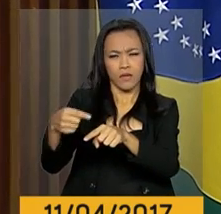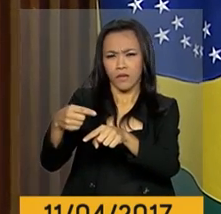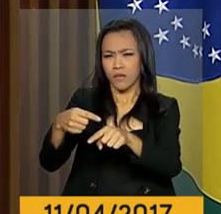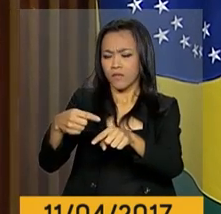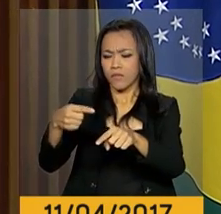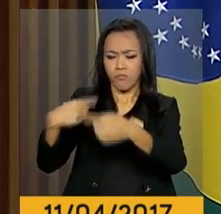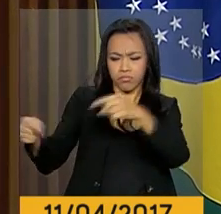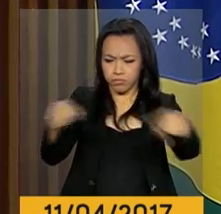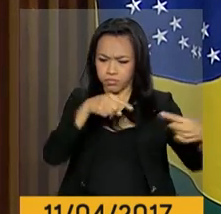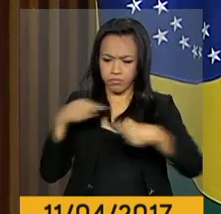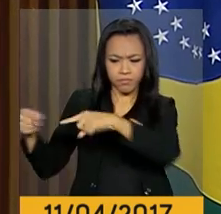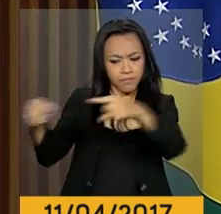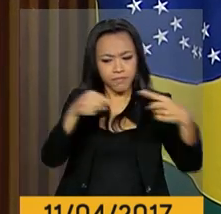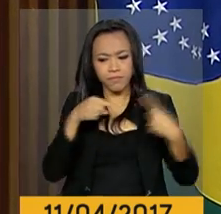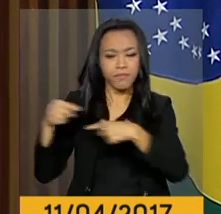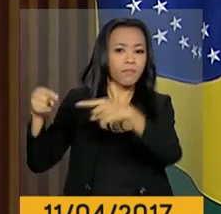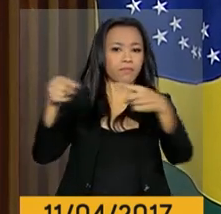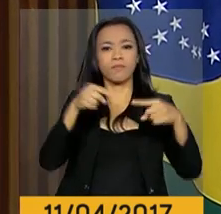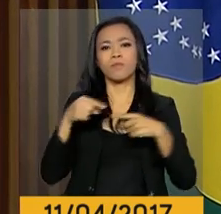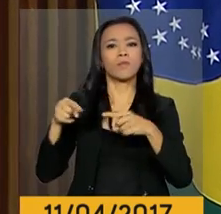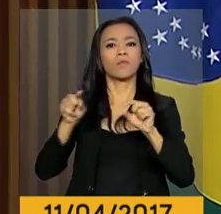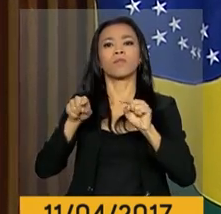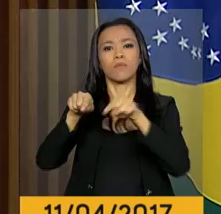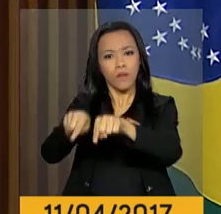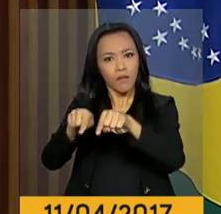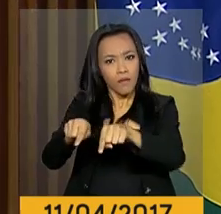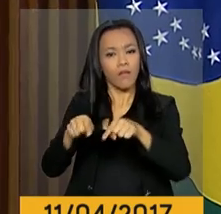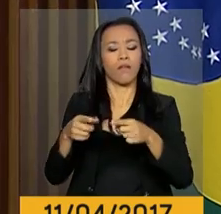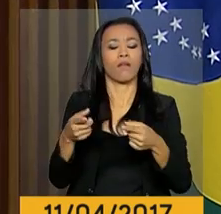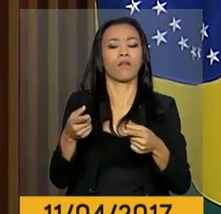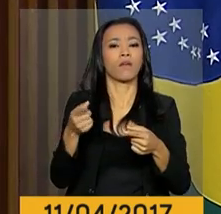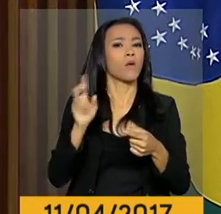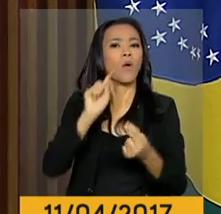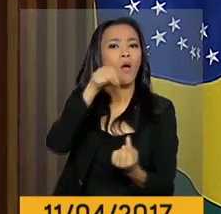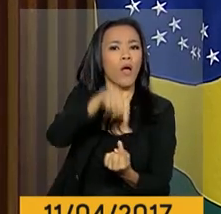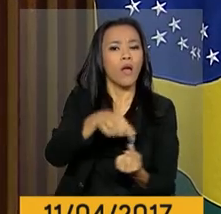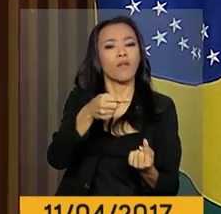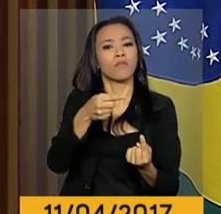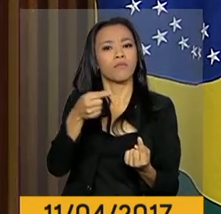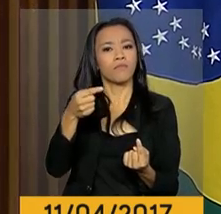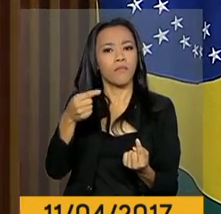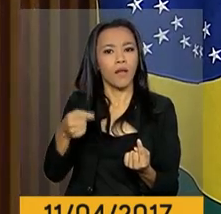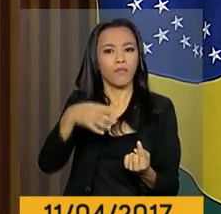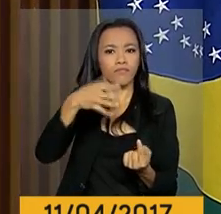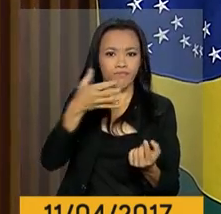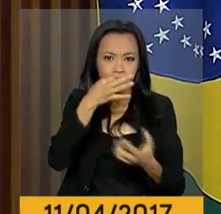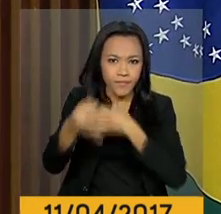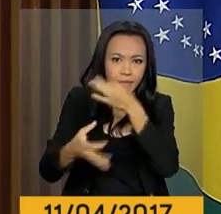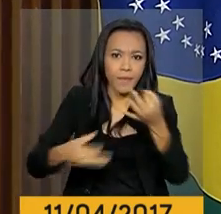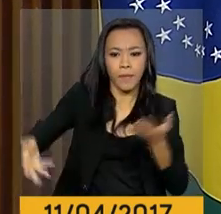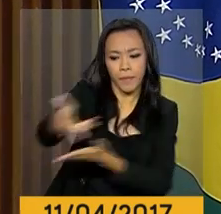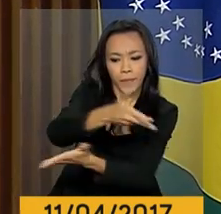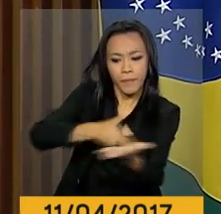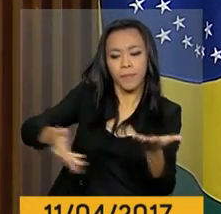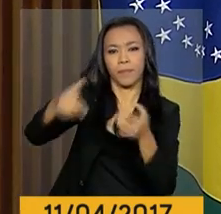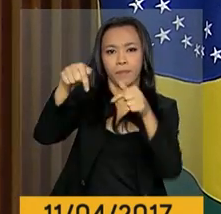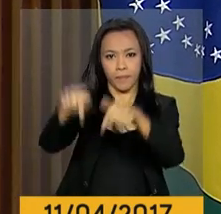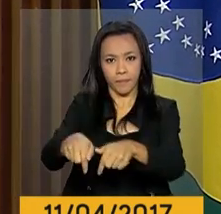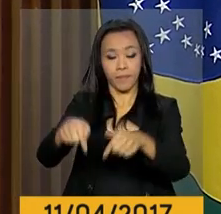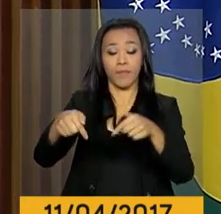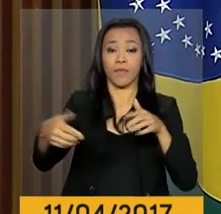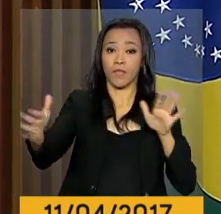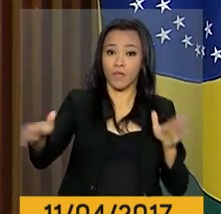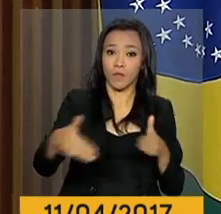tendências nacionais exata e precisamente para ouvi-los e numa